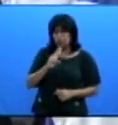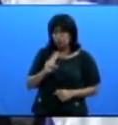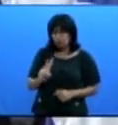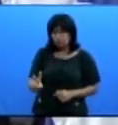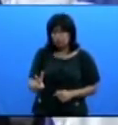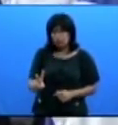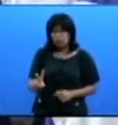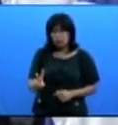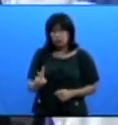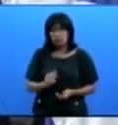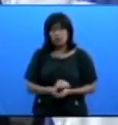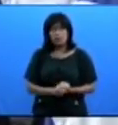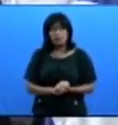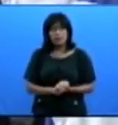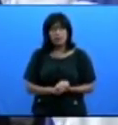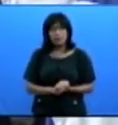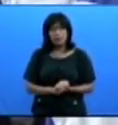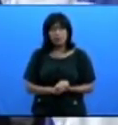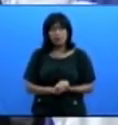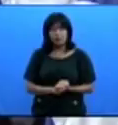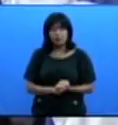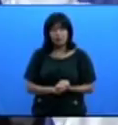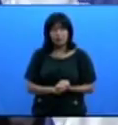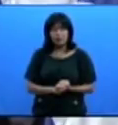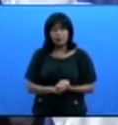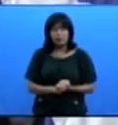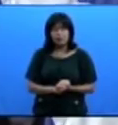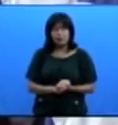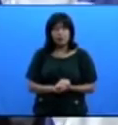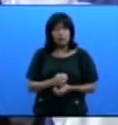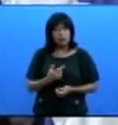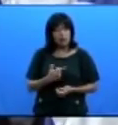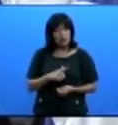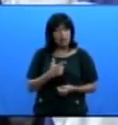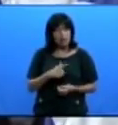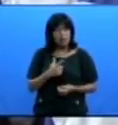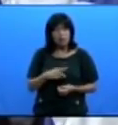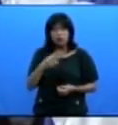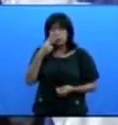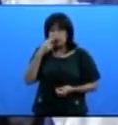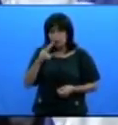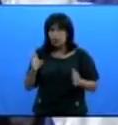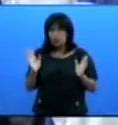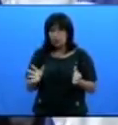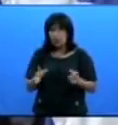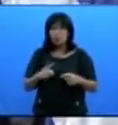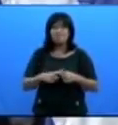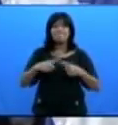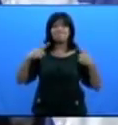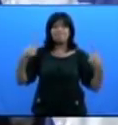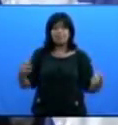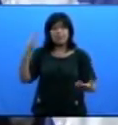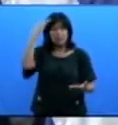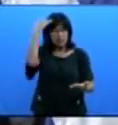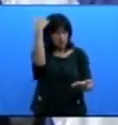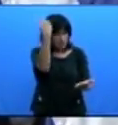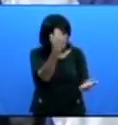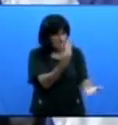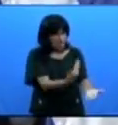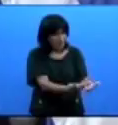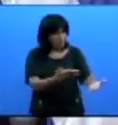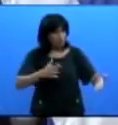qual, não o vendo agora, mas crendo, vos alegrais com gozo inefável e